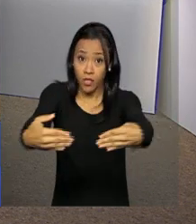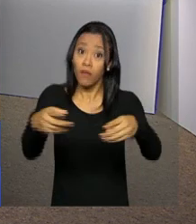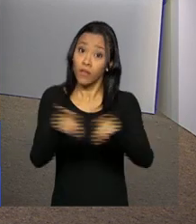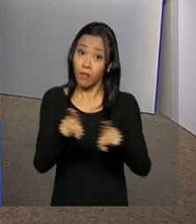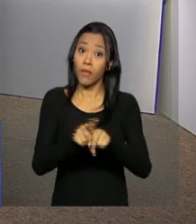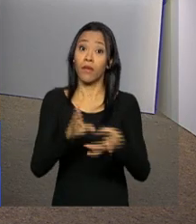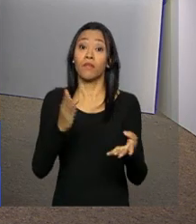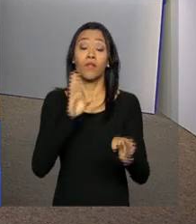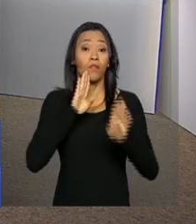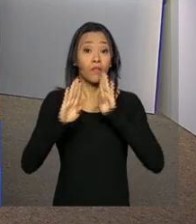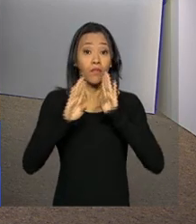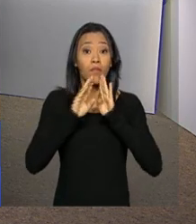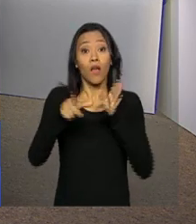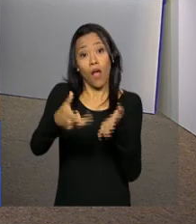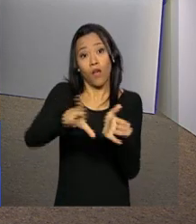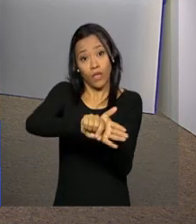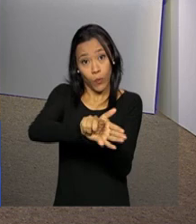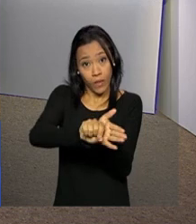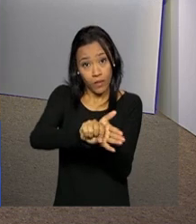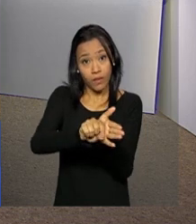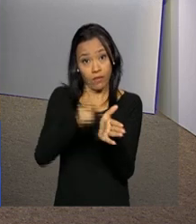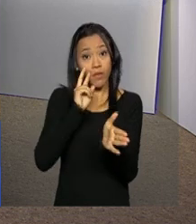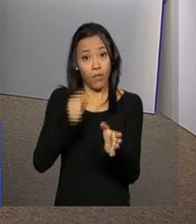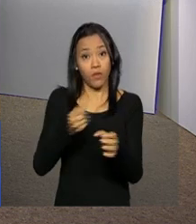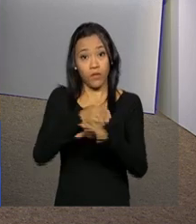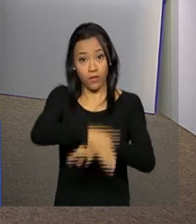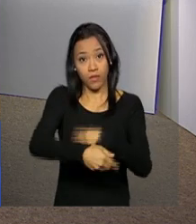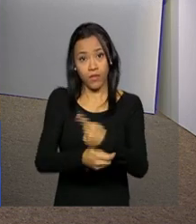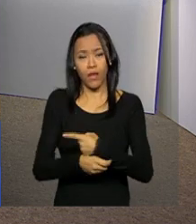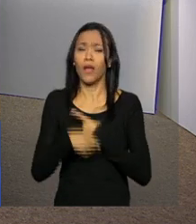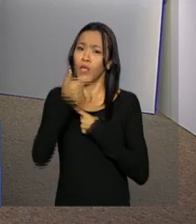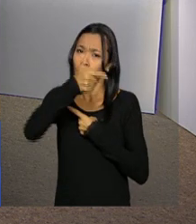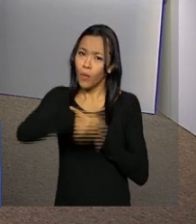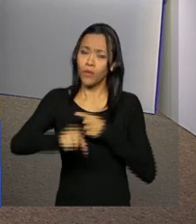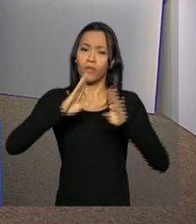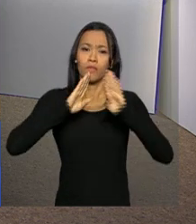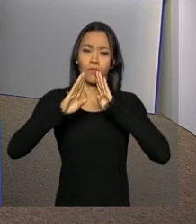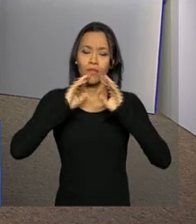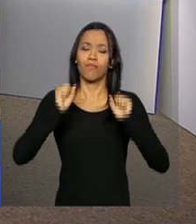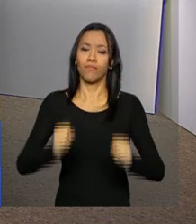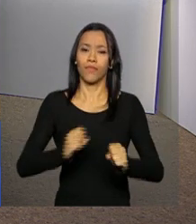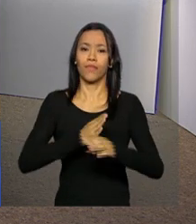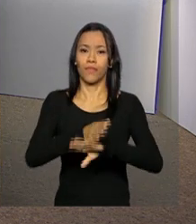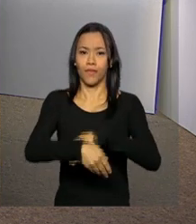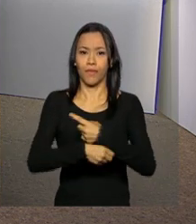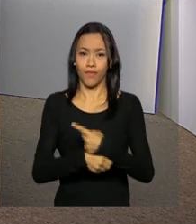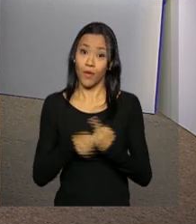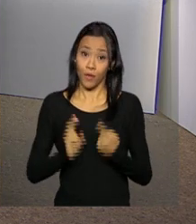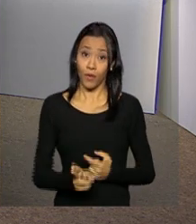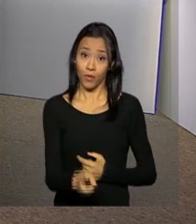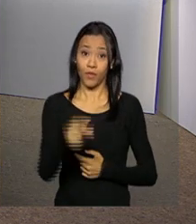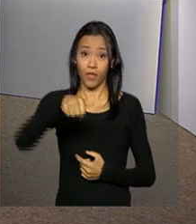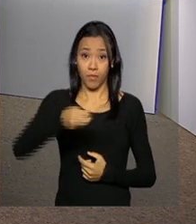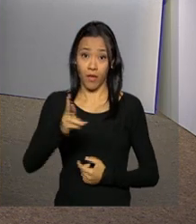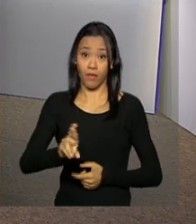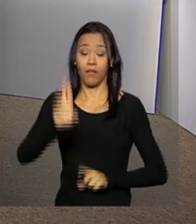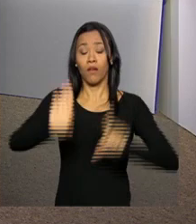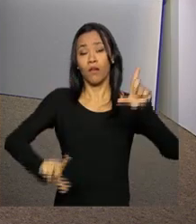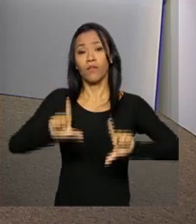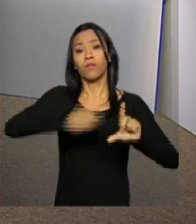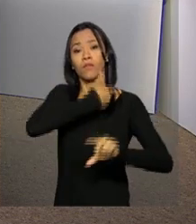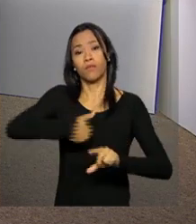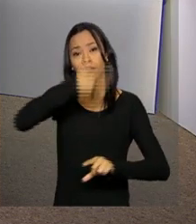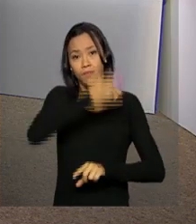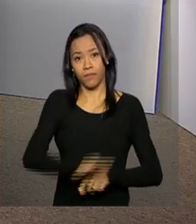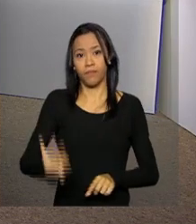redes sociis twitter.com tvbr e facebook.com tvbr continue aqui com a gente na inbr